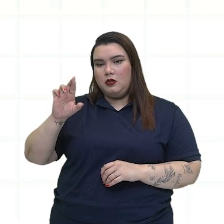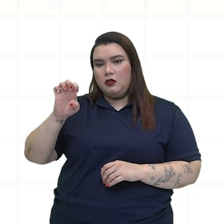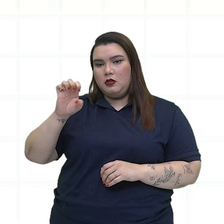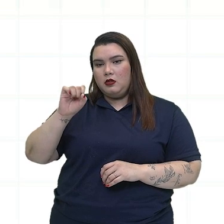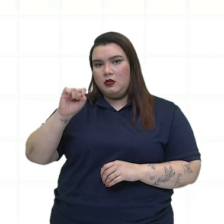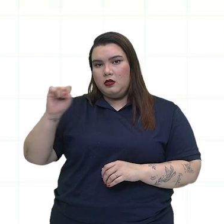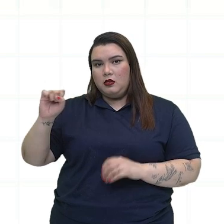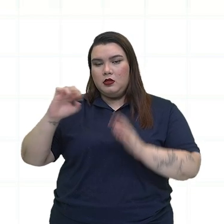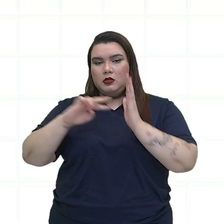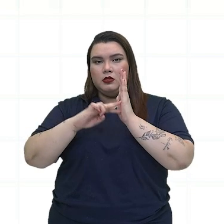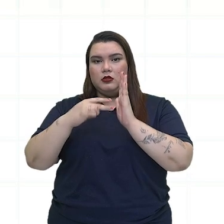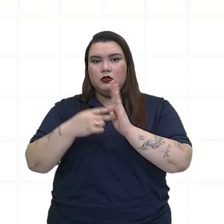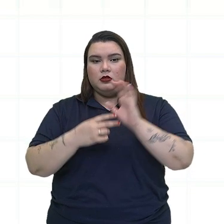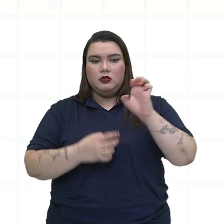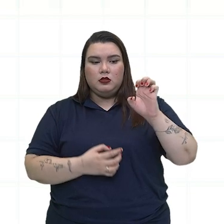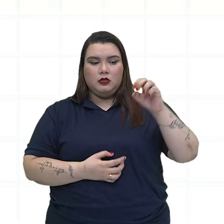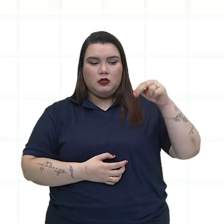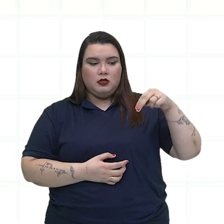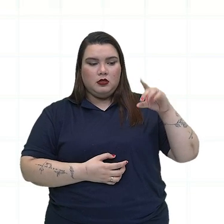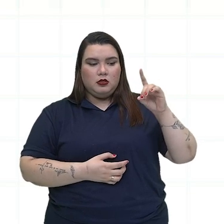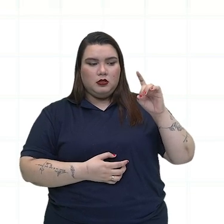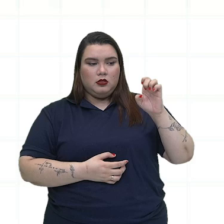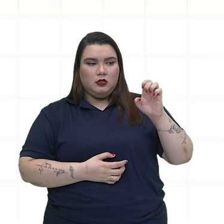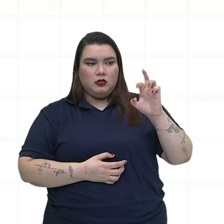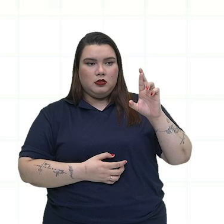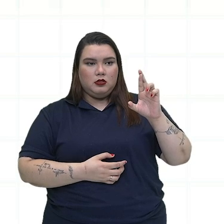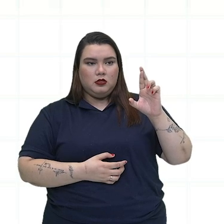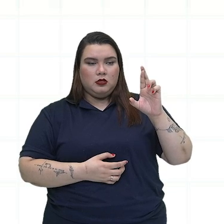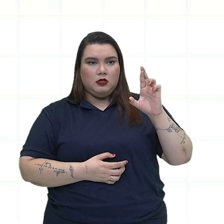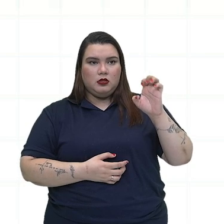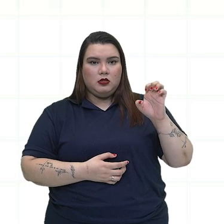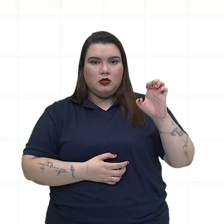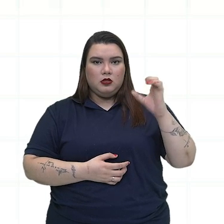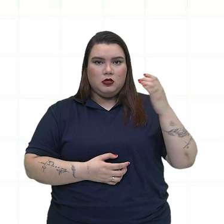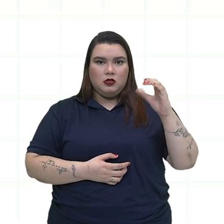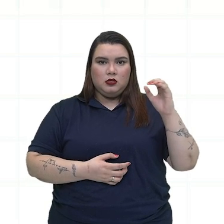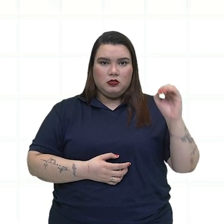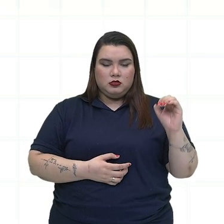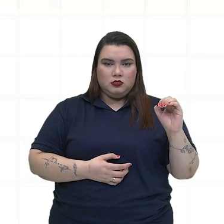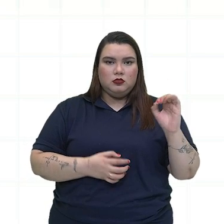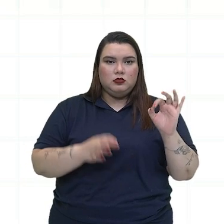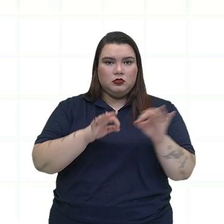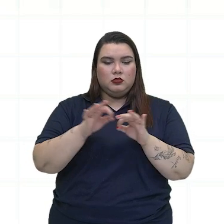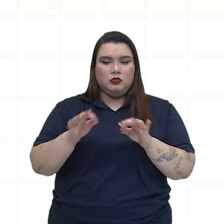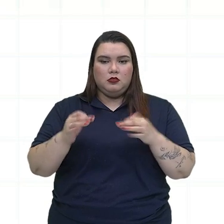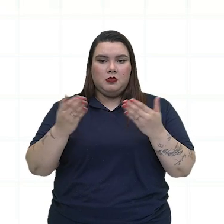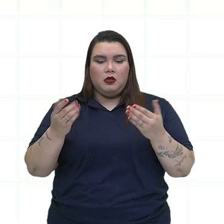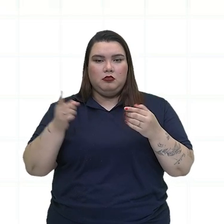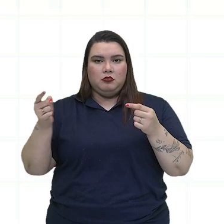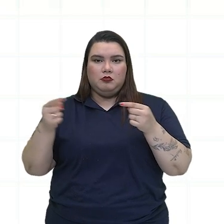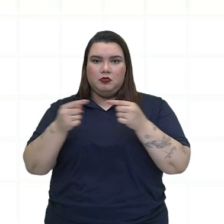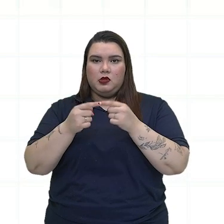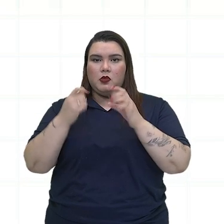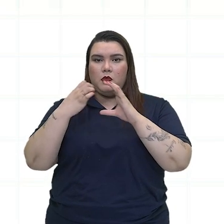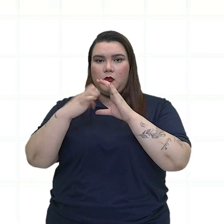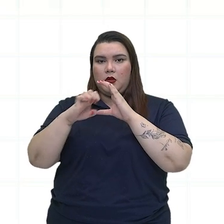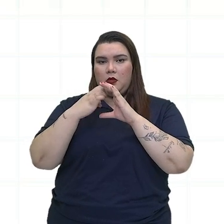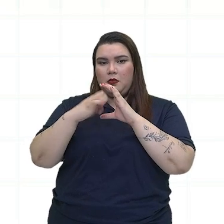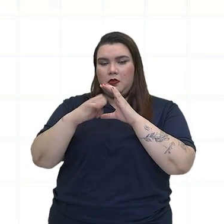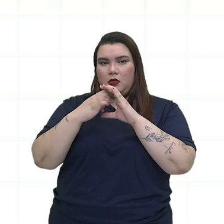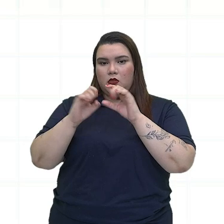dizer endereço, né? Geralmente a gente fala só e-mail, né? A gente não fala endereço de e-mail, mas da